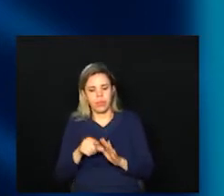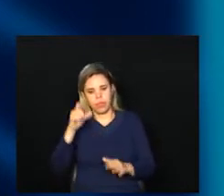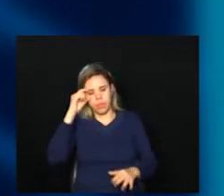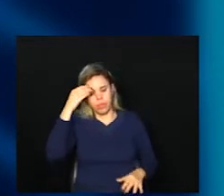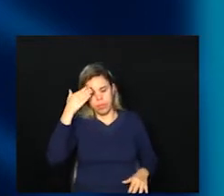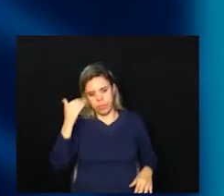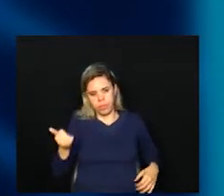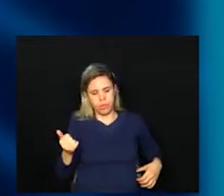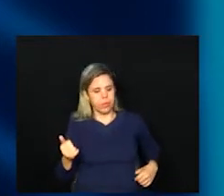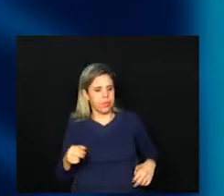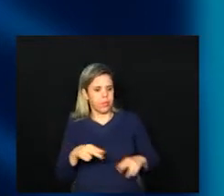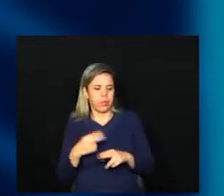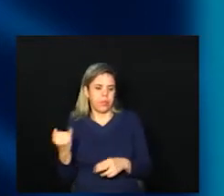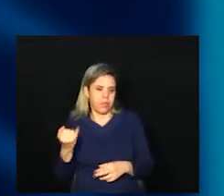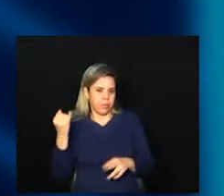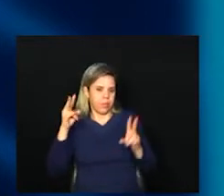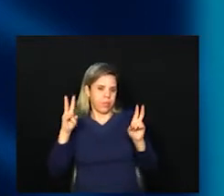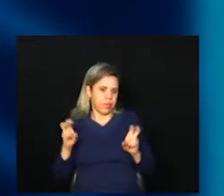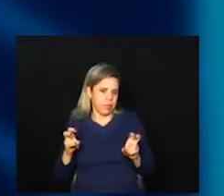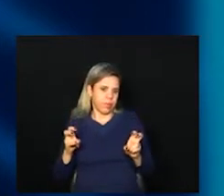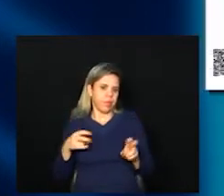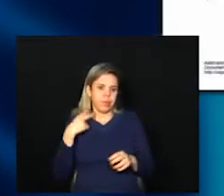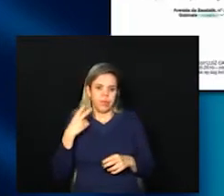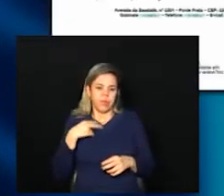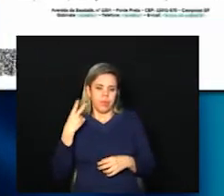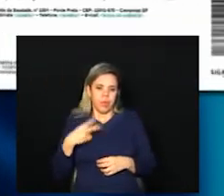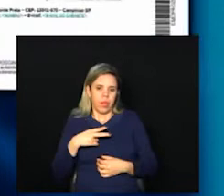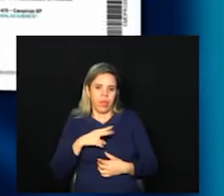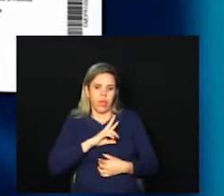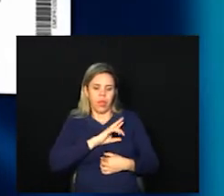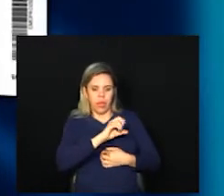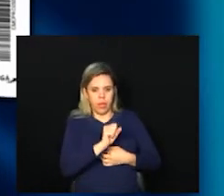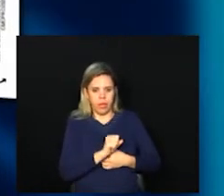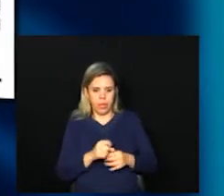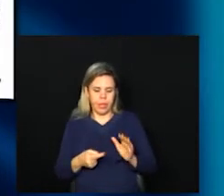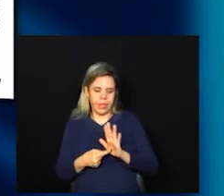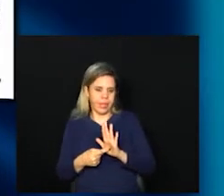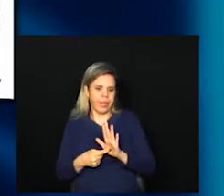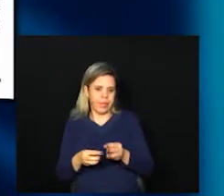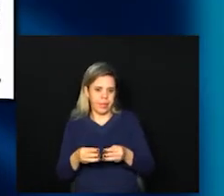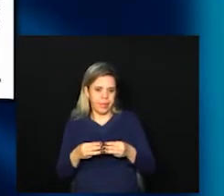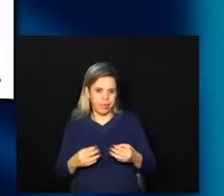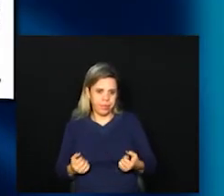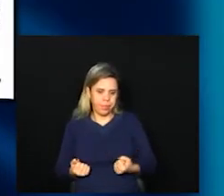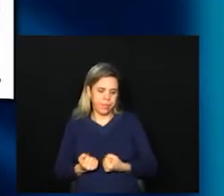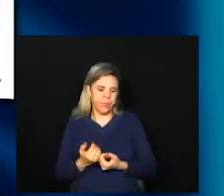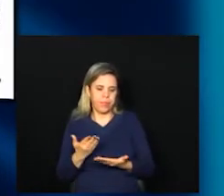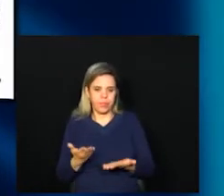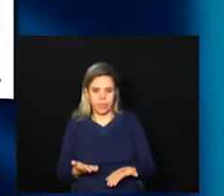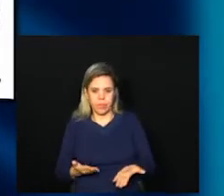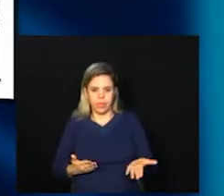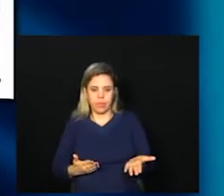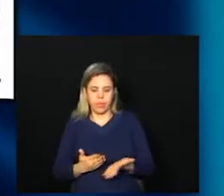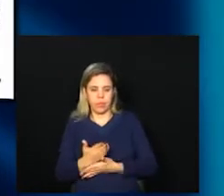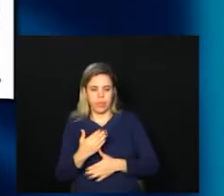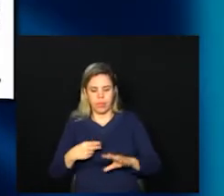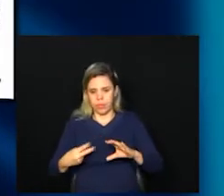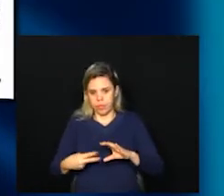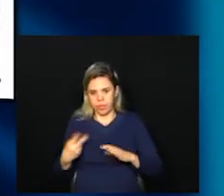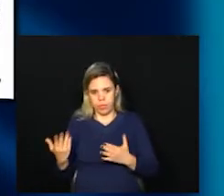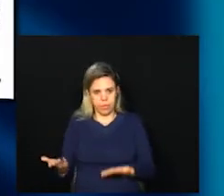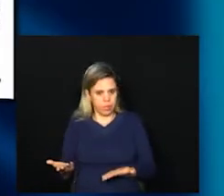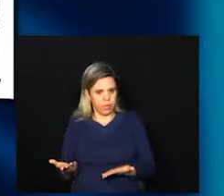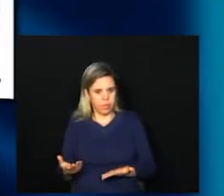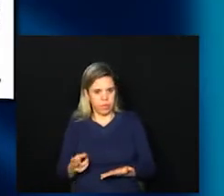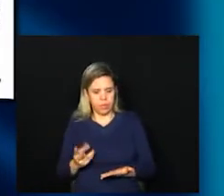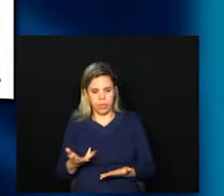Penha. Devido à importância do tema, o vereador Luiz Rossini apresentou uma moção de apelo, que foi aprovada na Câmara para